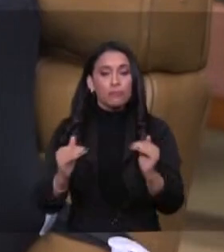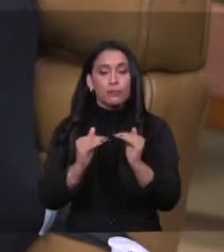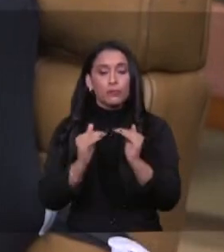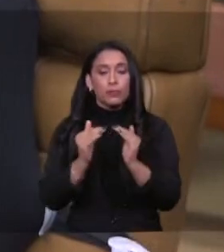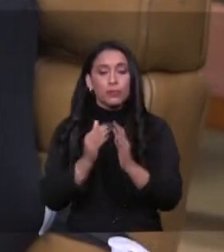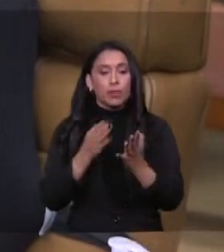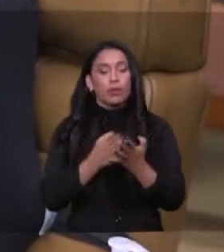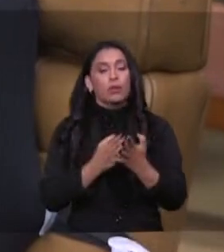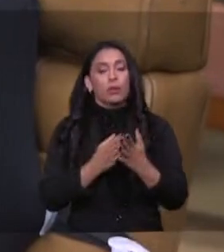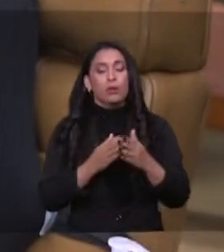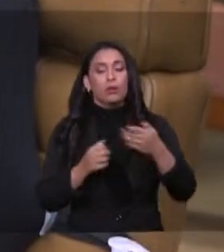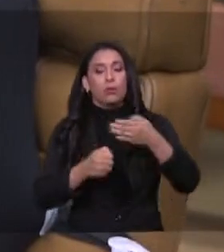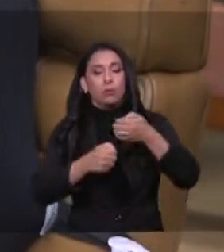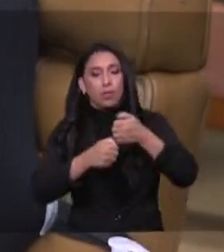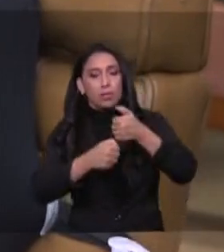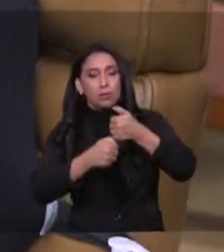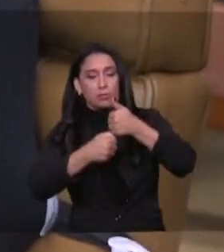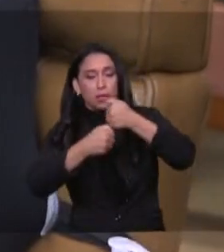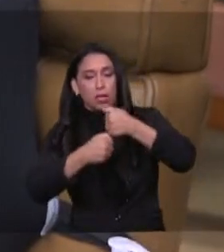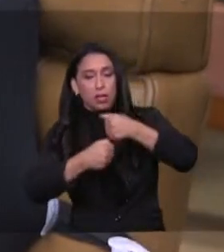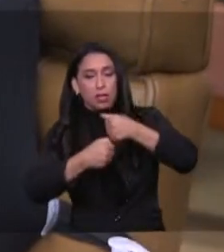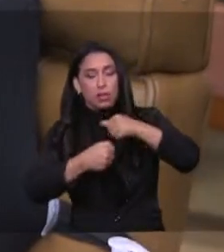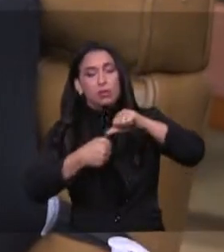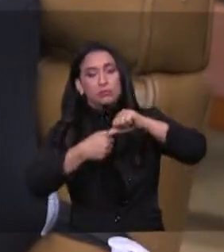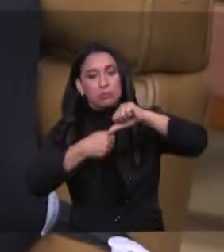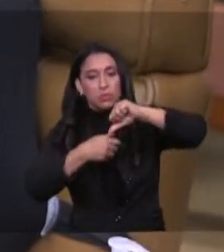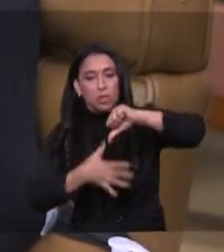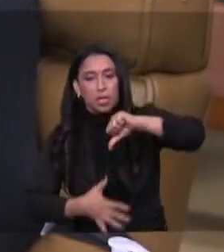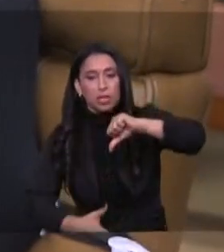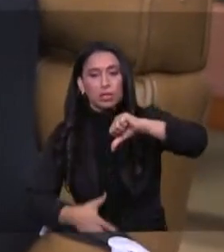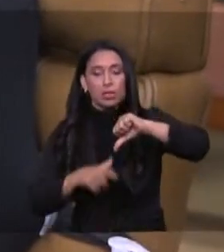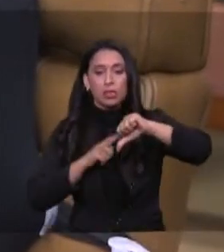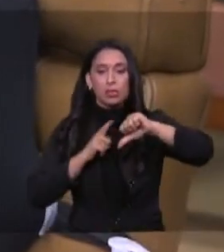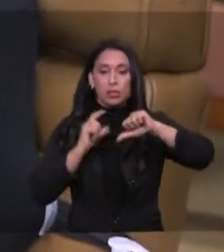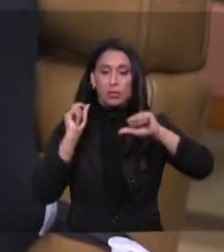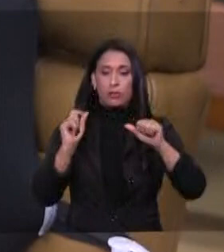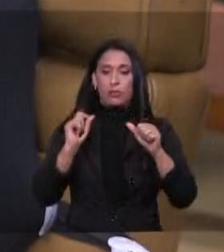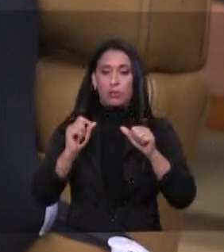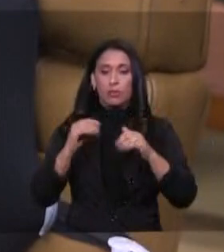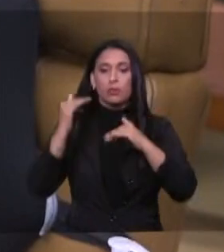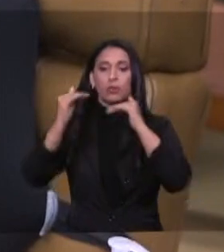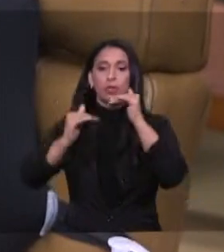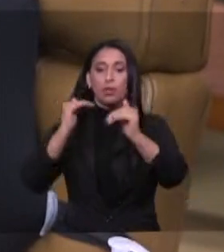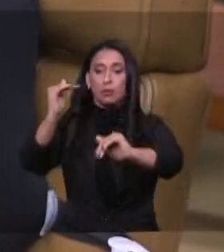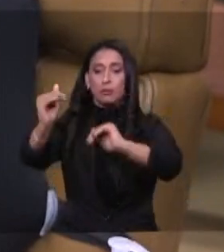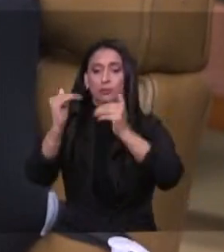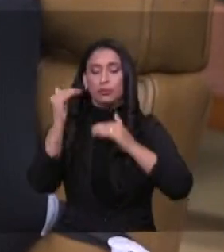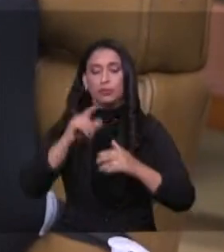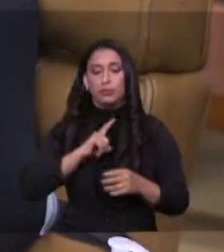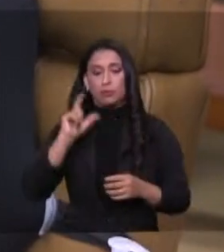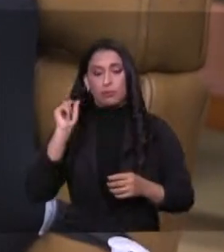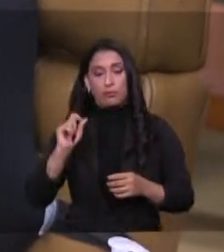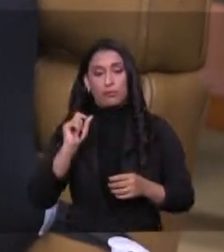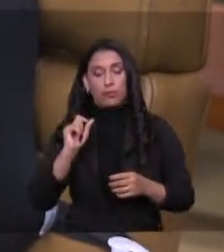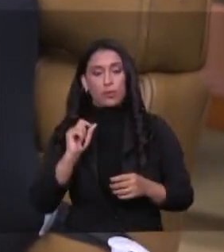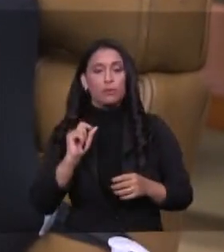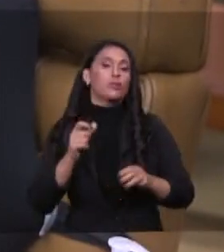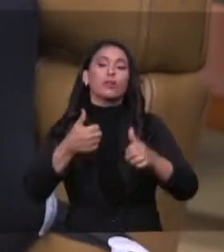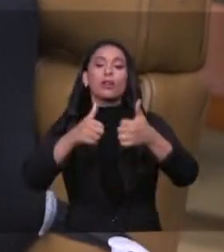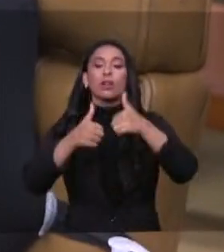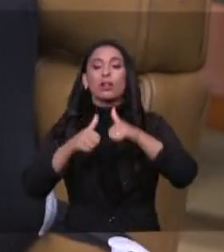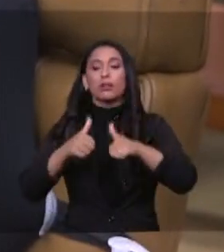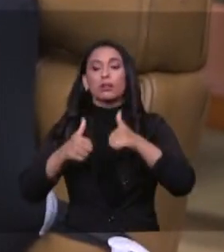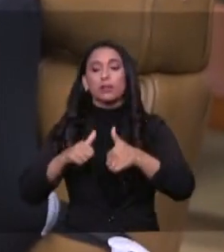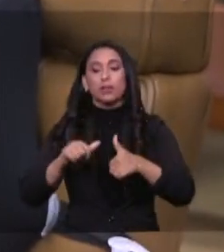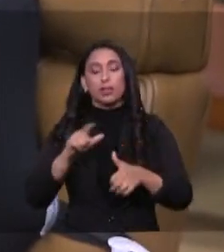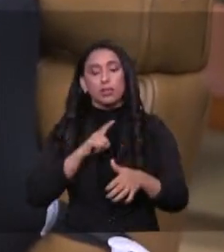as diretrizes assentadas de no penas coloridas até nos pescoços. Aqui desenvolvido, uma vez que, ao empregar o critério do marco